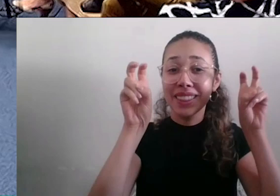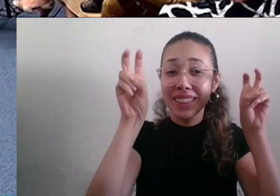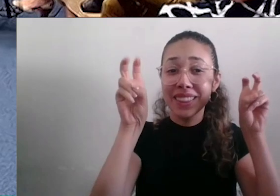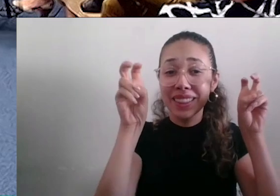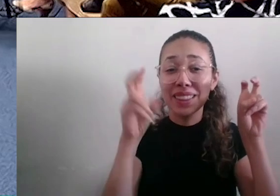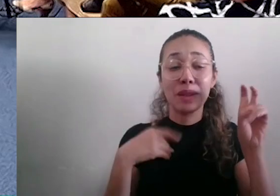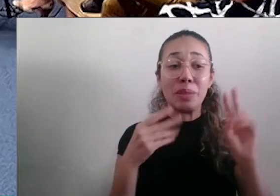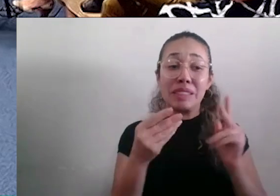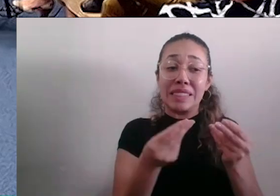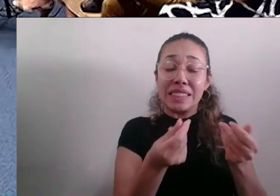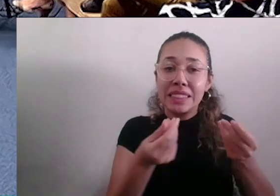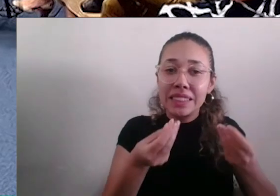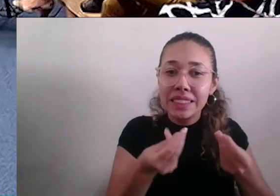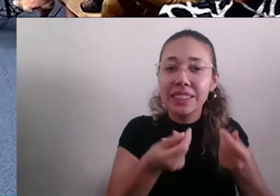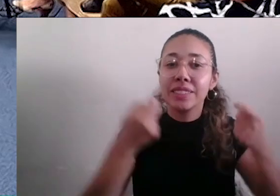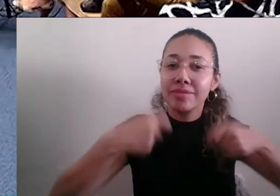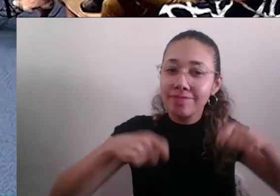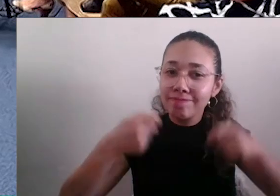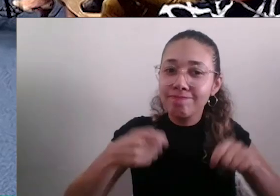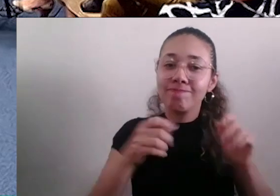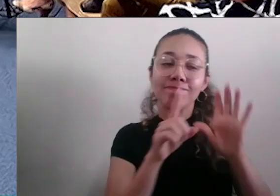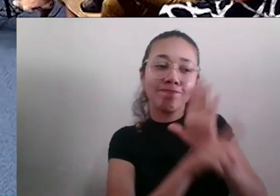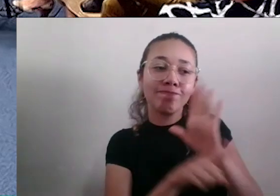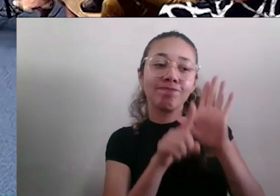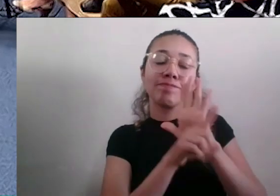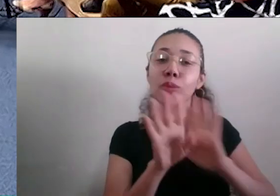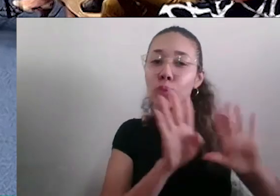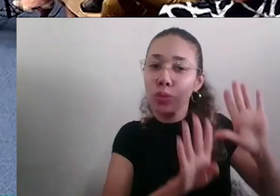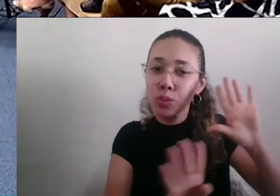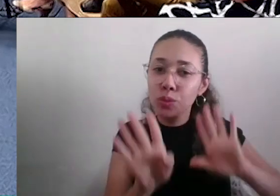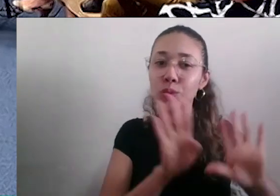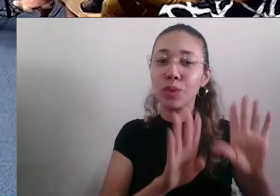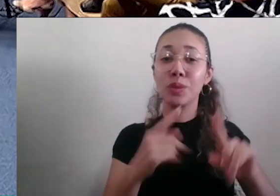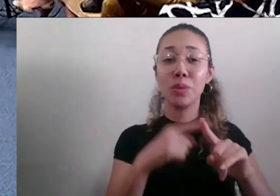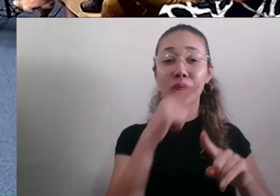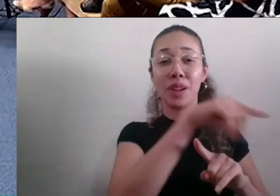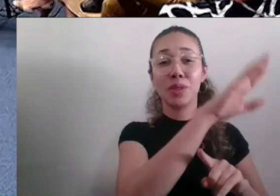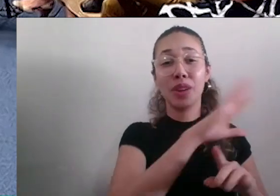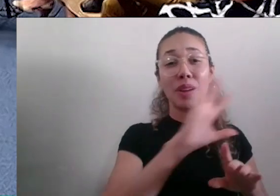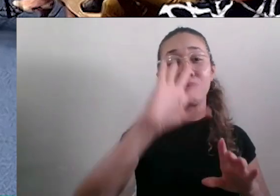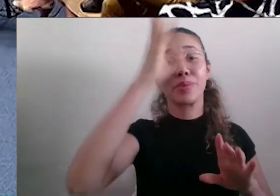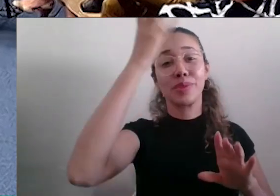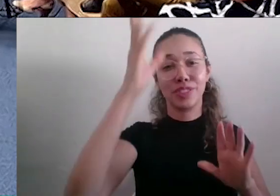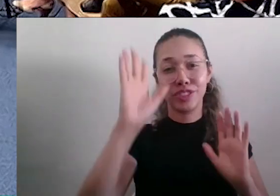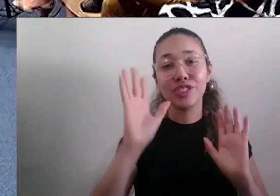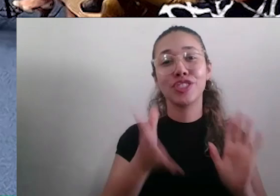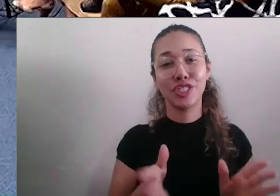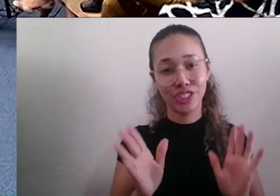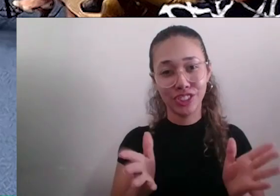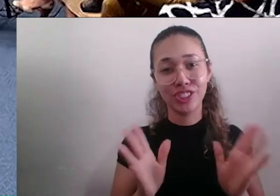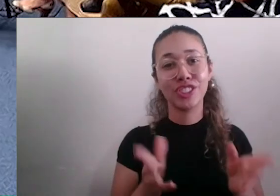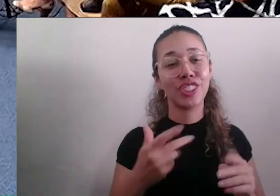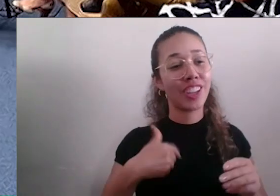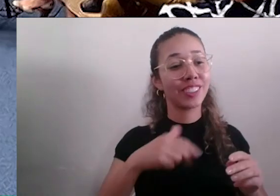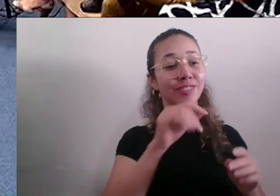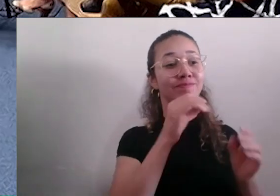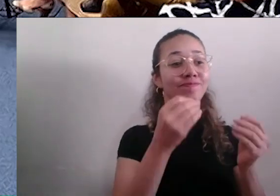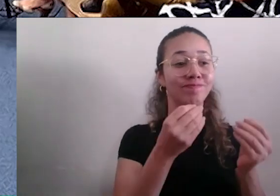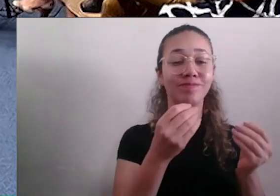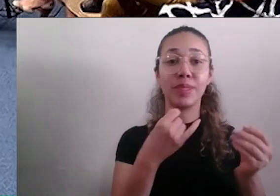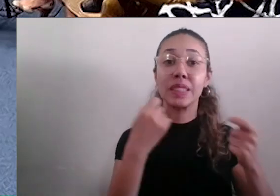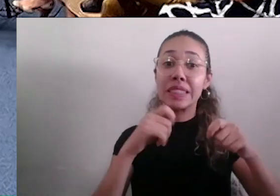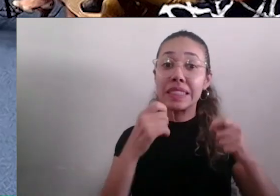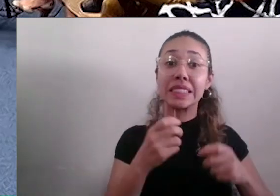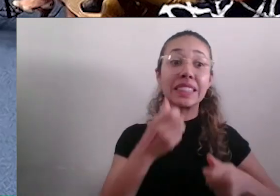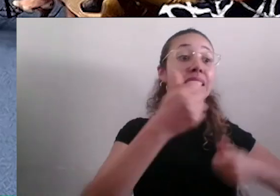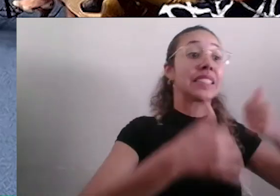gente estava entrevistando pessoas que eram vítimas que eram ofensores etc etc e e e tudo que a gente falasse poderia